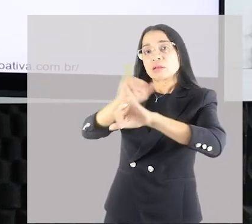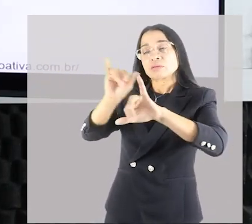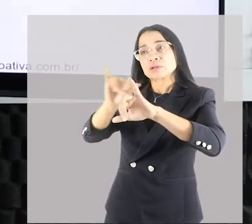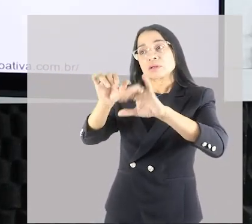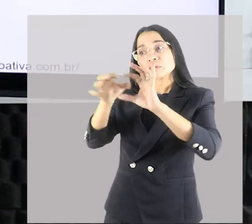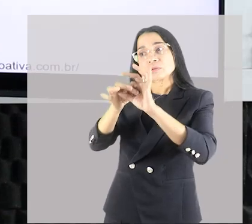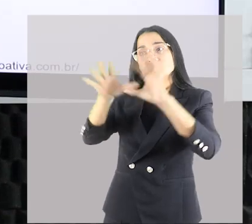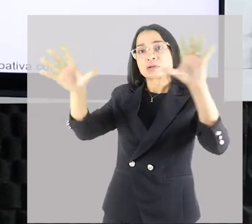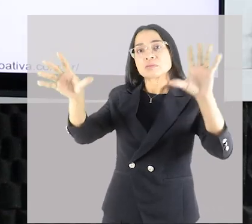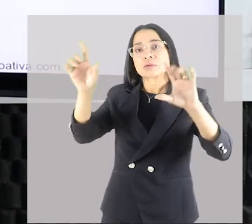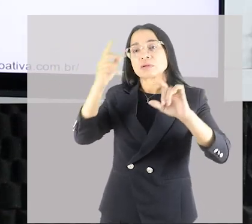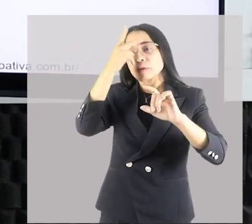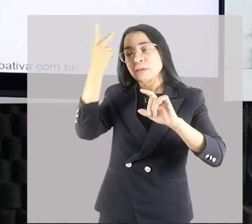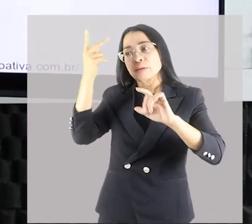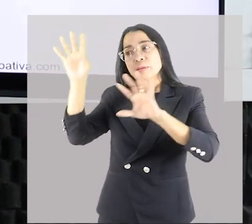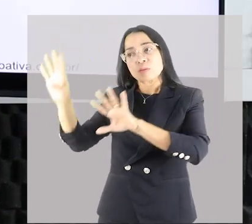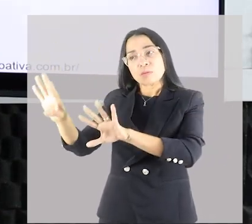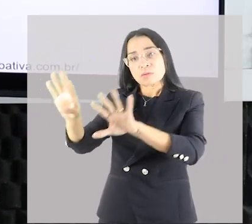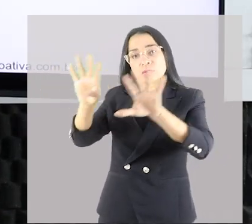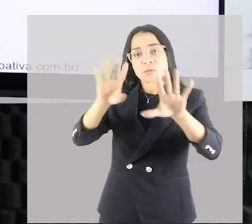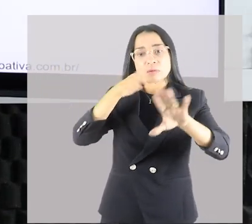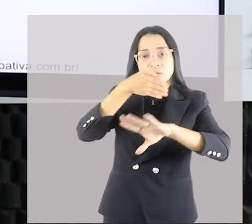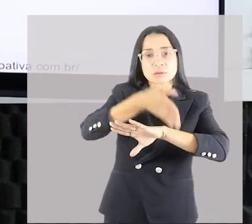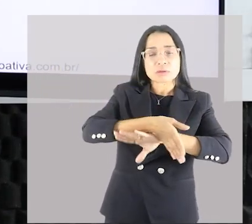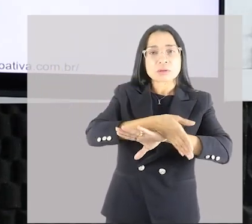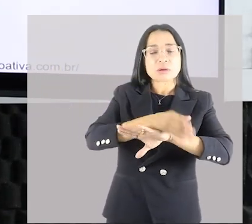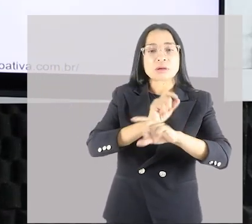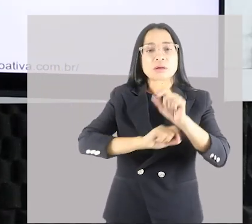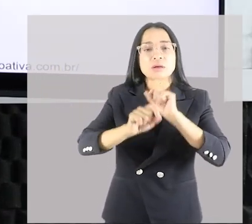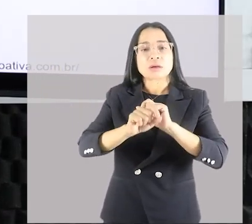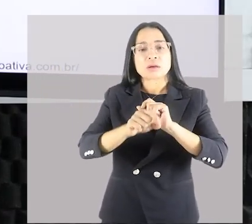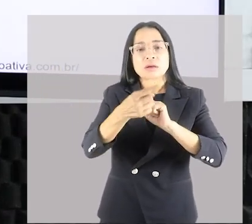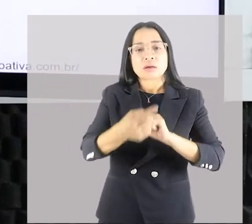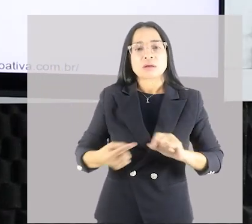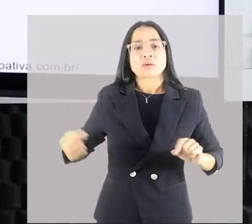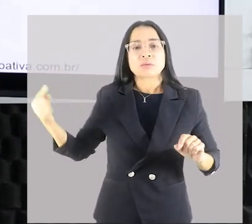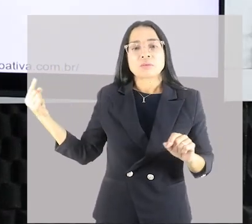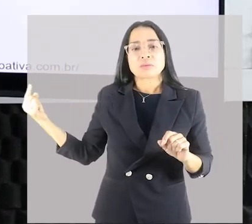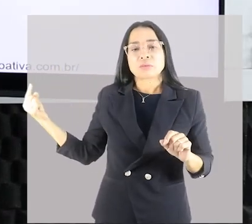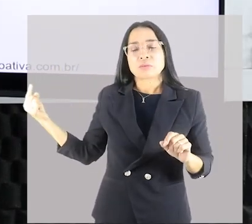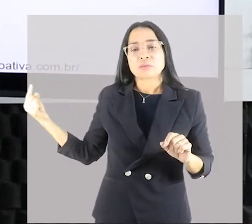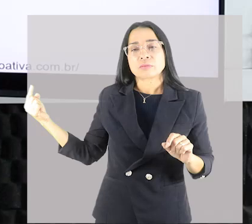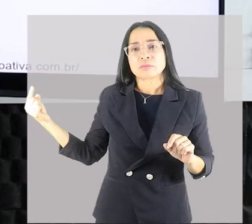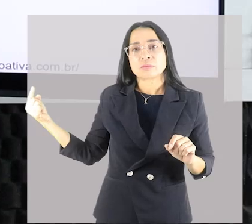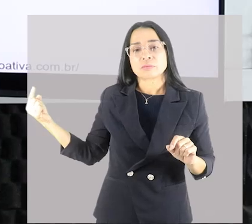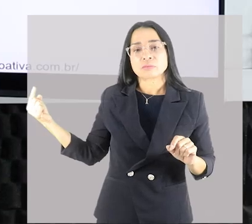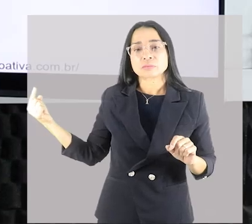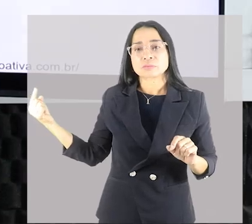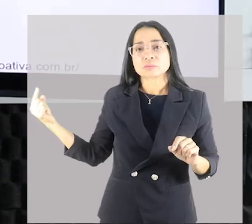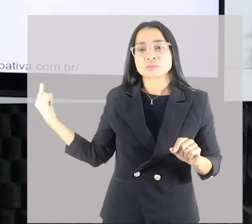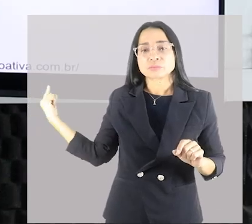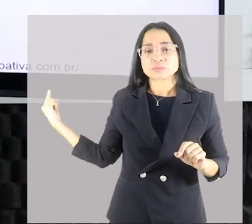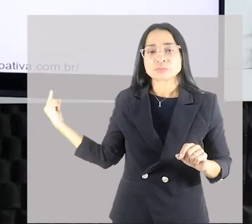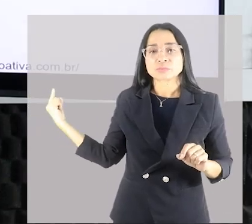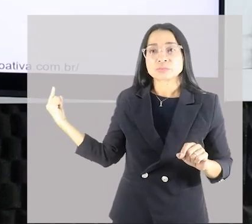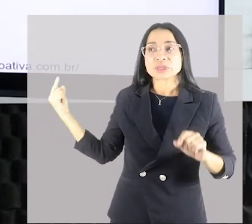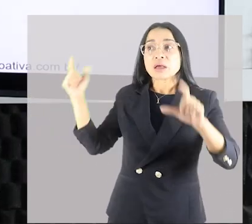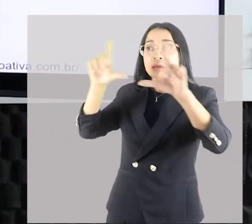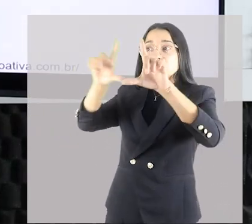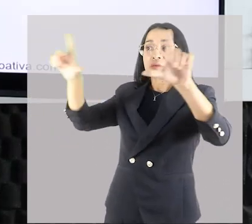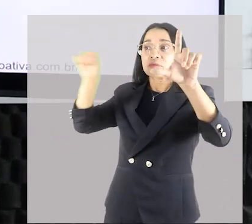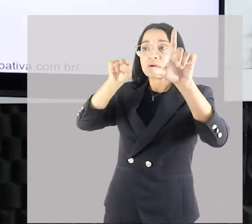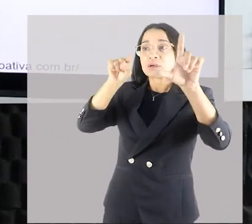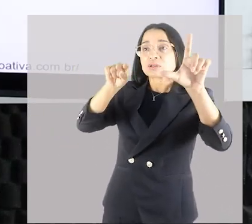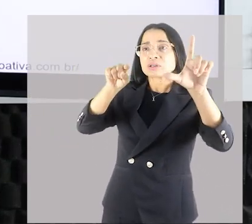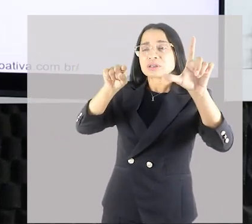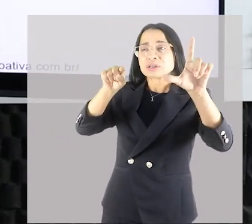para as pessoas poderem entrar e participar. Nessa faixa estava escrito For All, que significa para todos, ou seja, todos